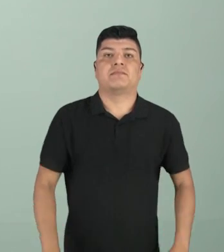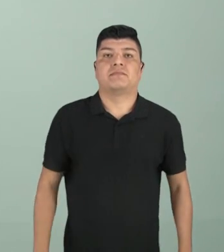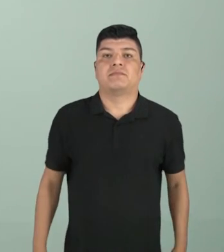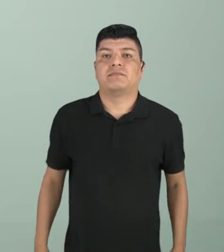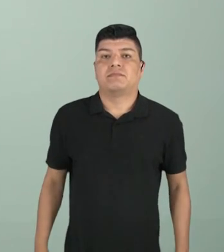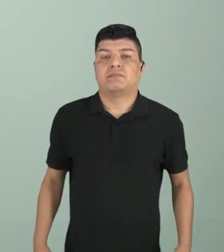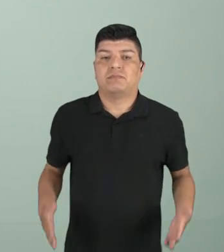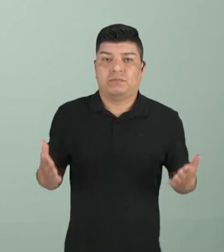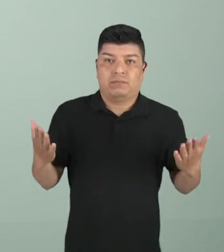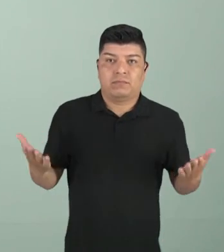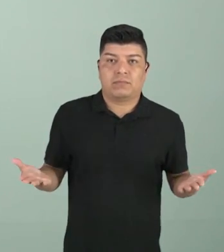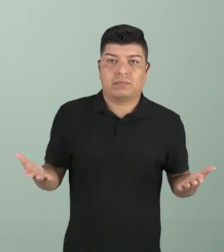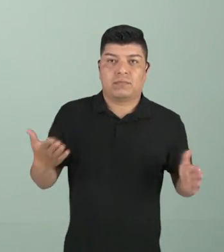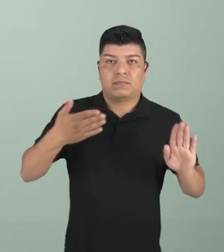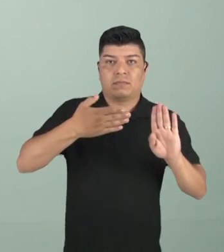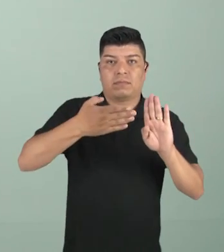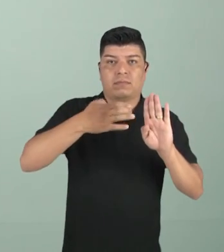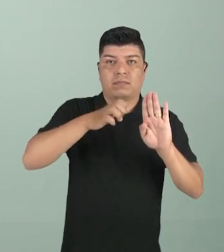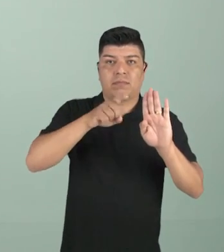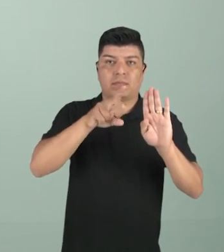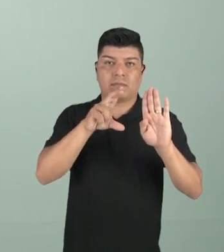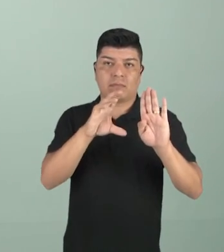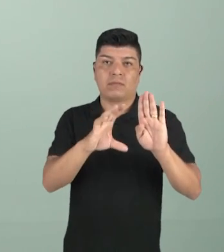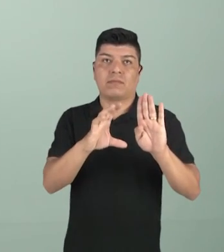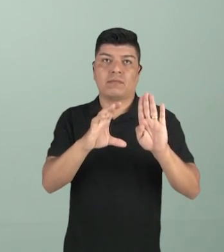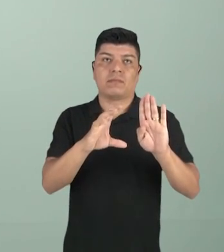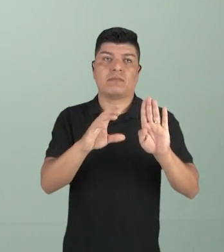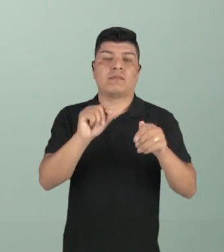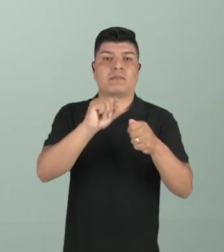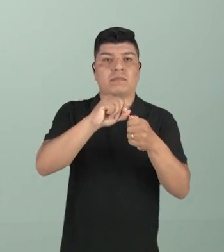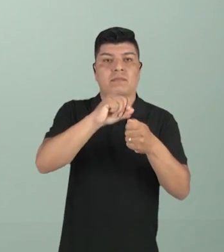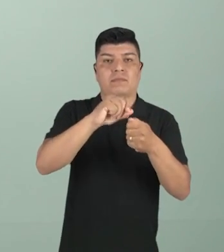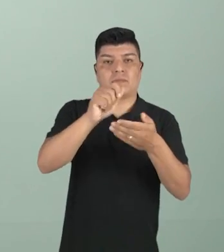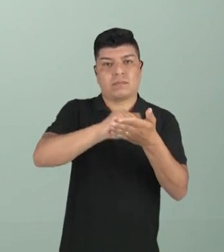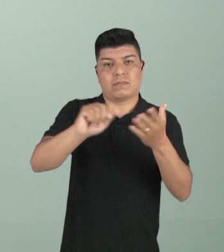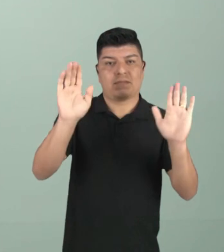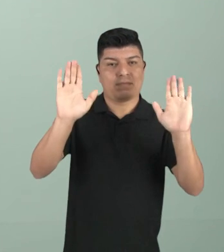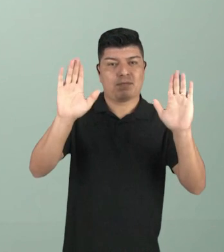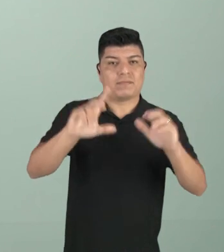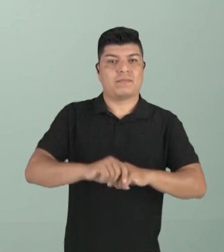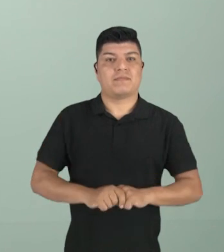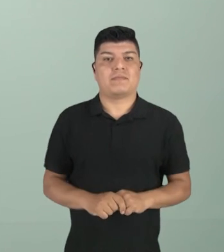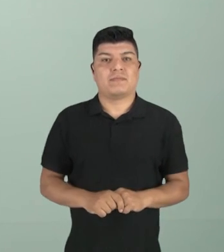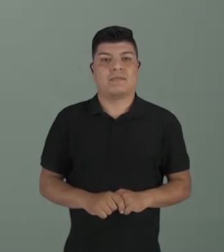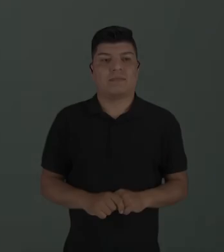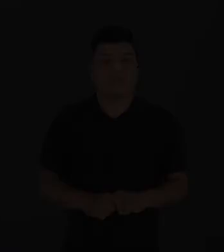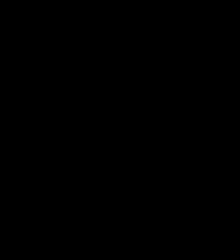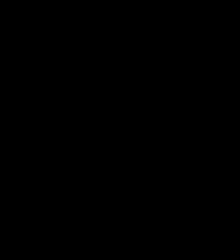No mais, acesse o portal Eduque e façam suas anotações. Tchau, tchau!